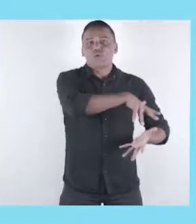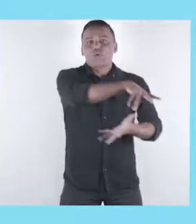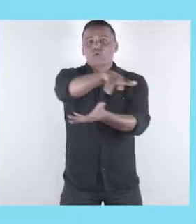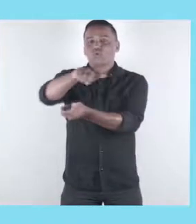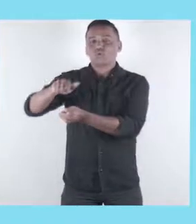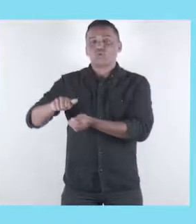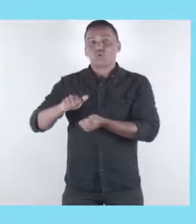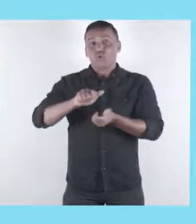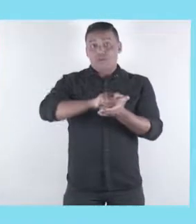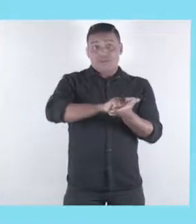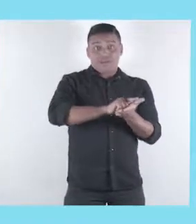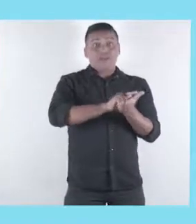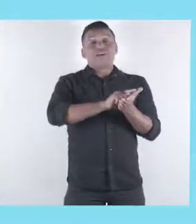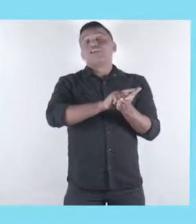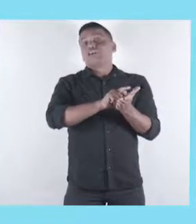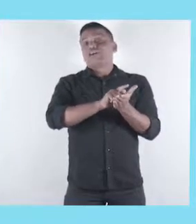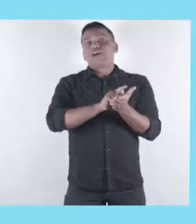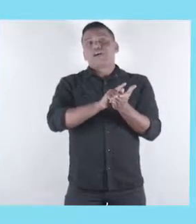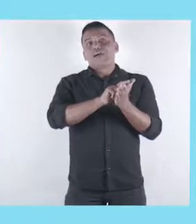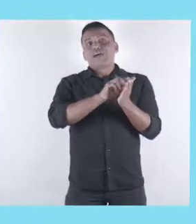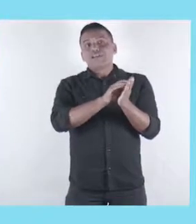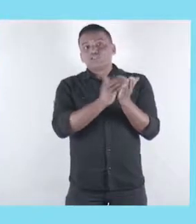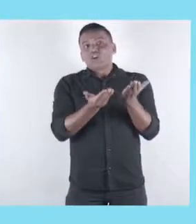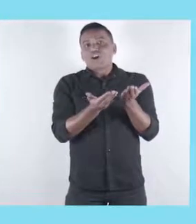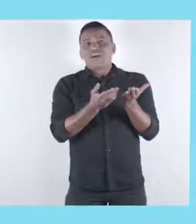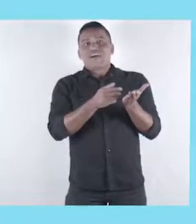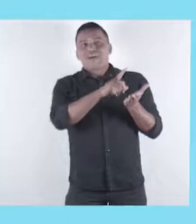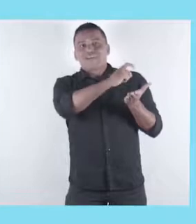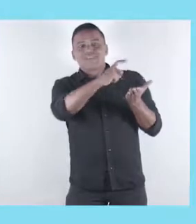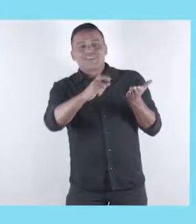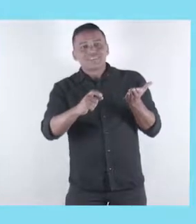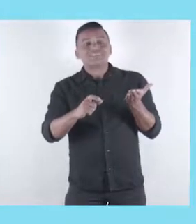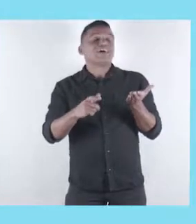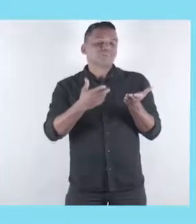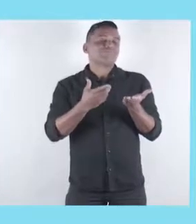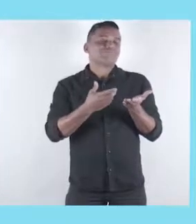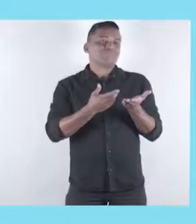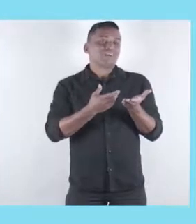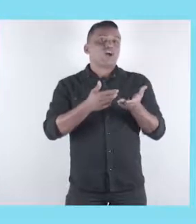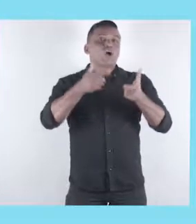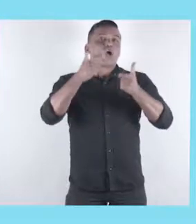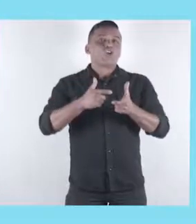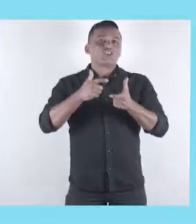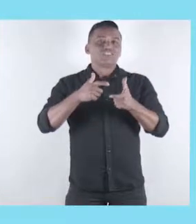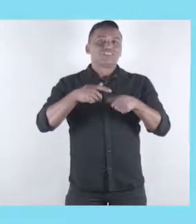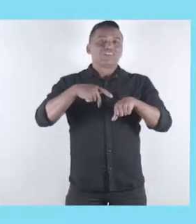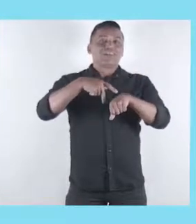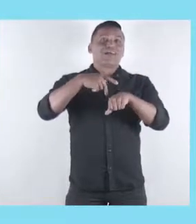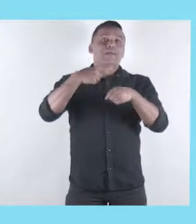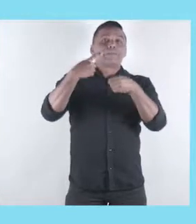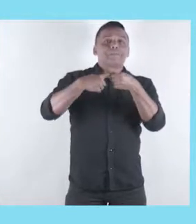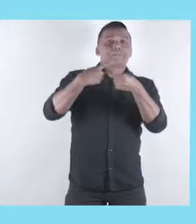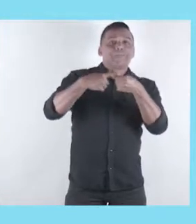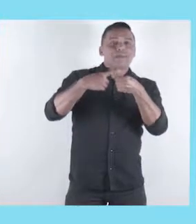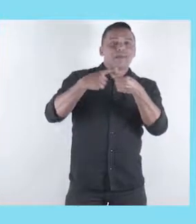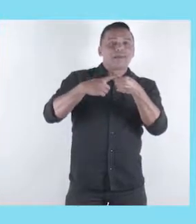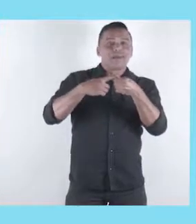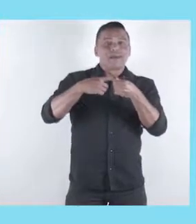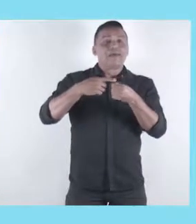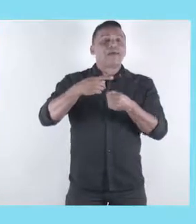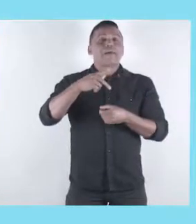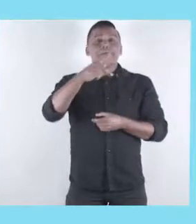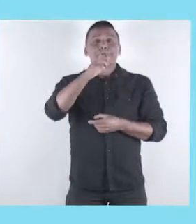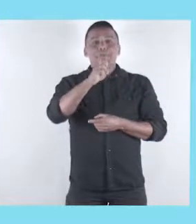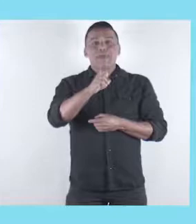publicação com sede em Lima no Peru a publicação recebe este nome em homenagem